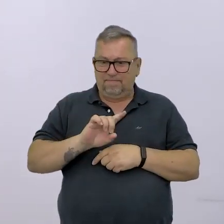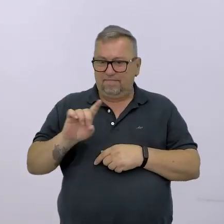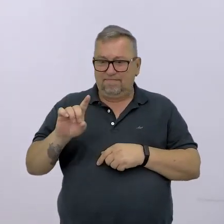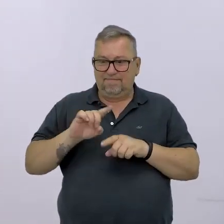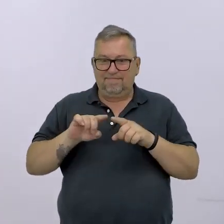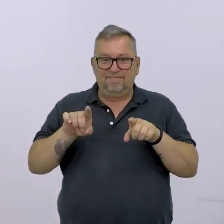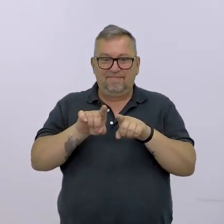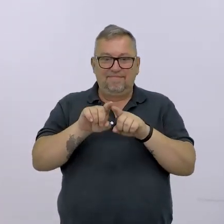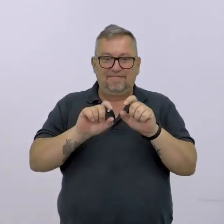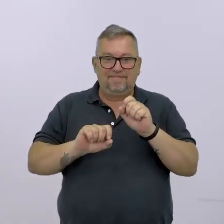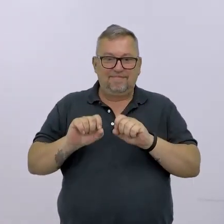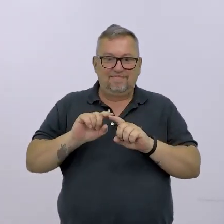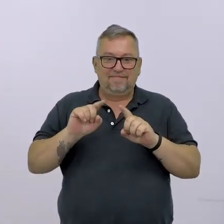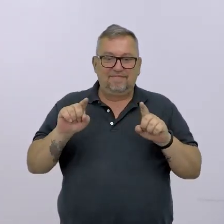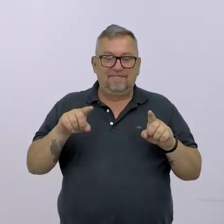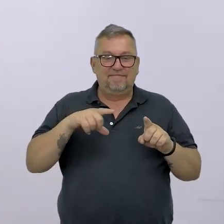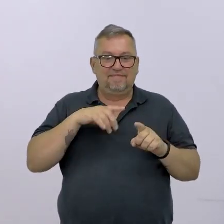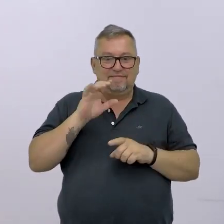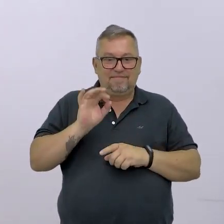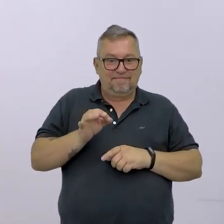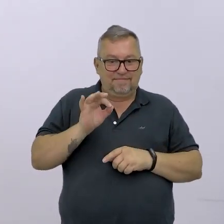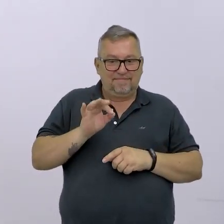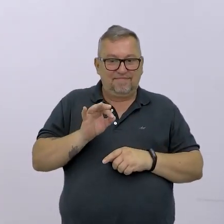disso, a crítica é justamente